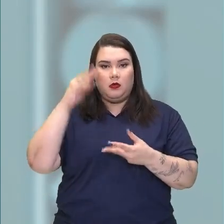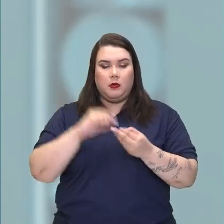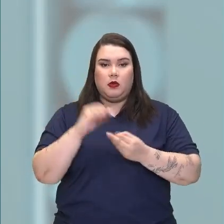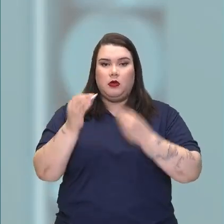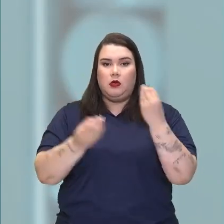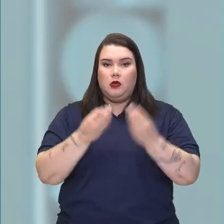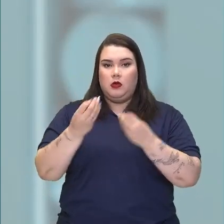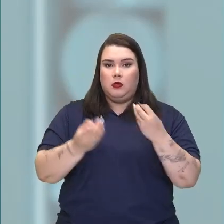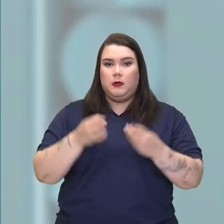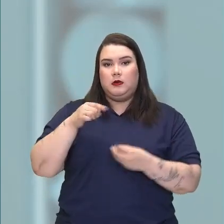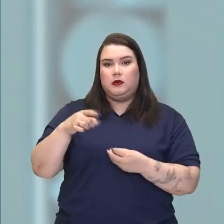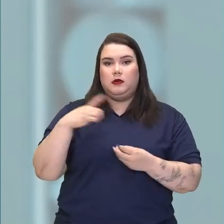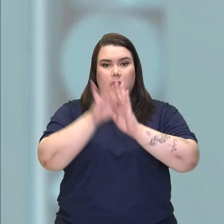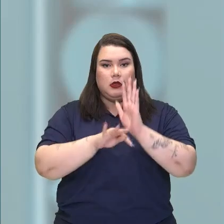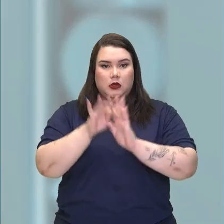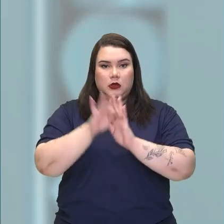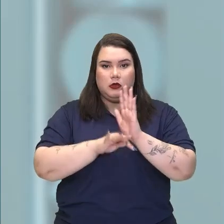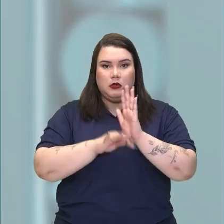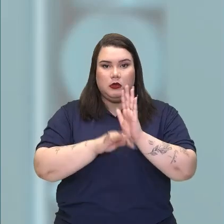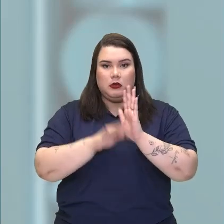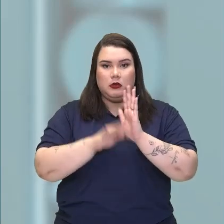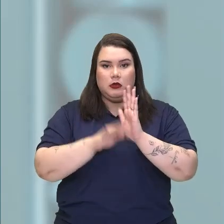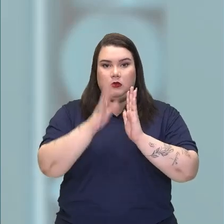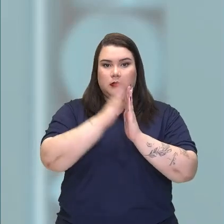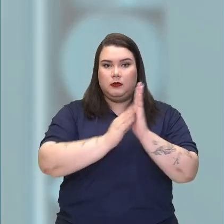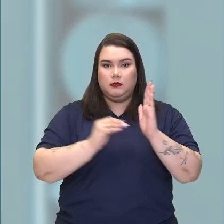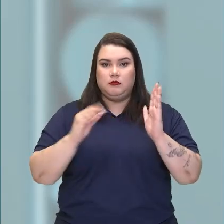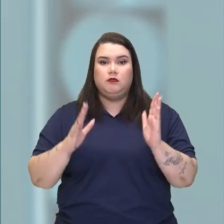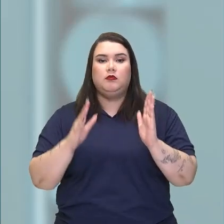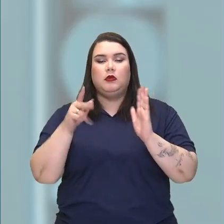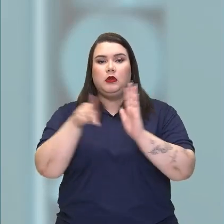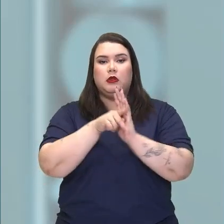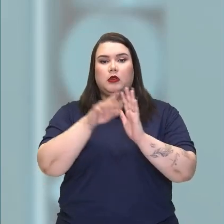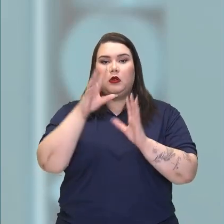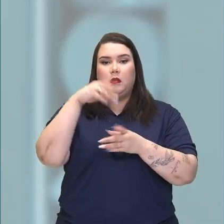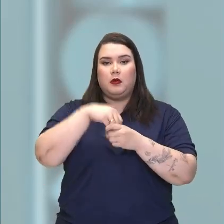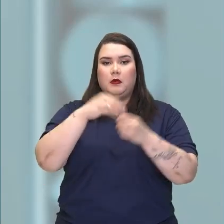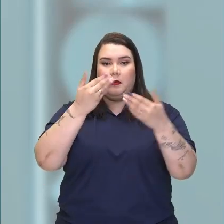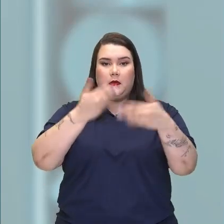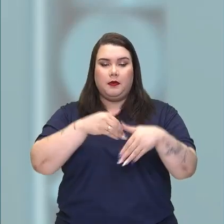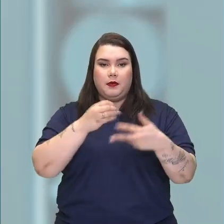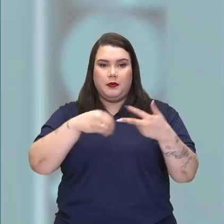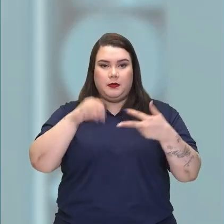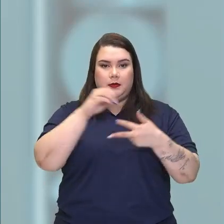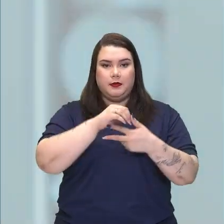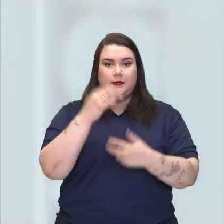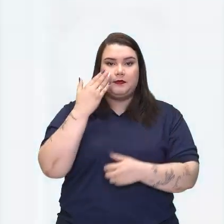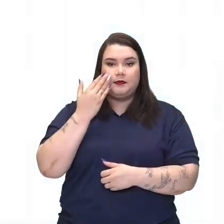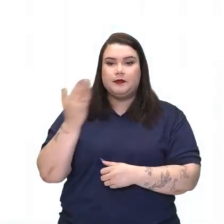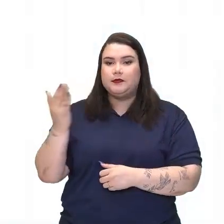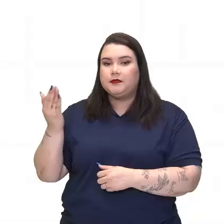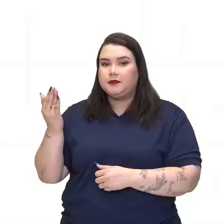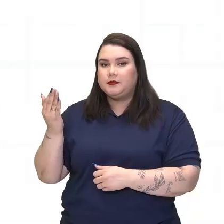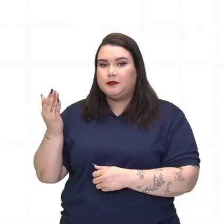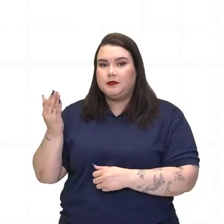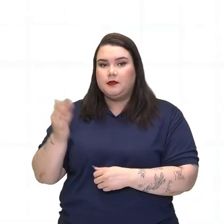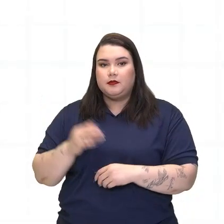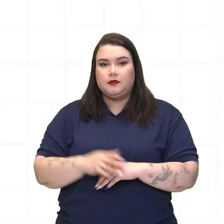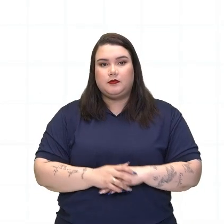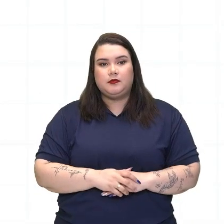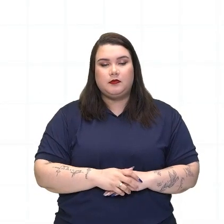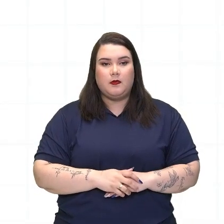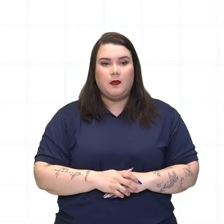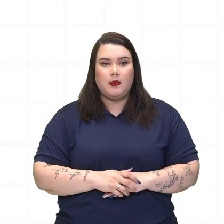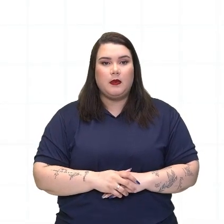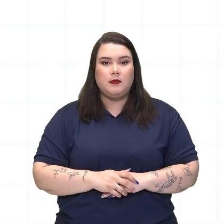funciona cada um desses textos motivadores dentro da prova do Enem. Eu quero que vocês acompanhem comigo. Então, nós